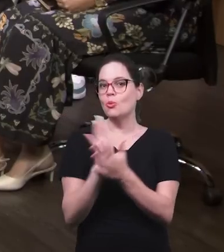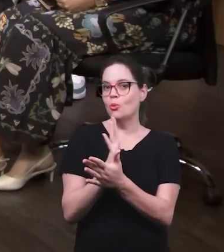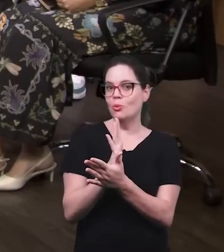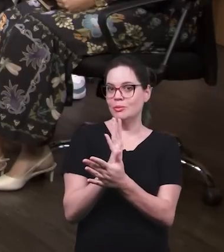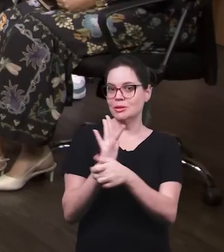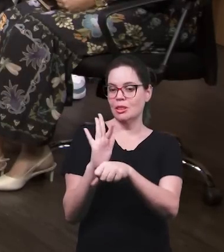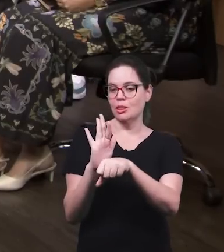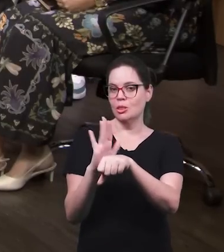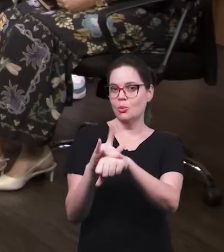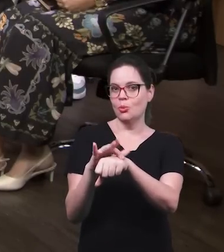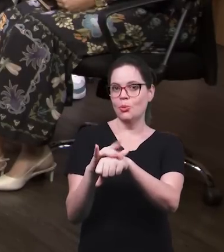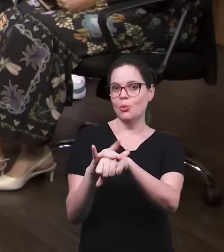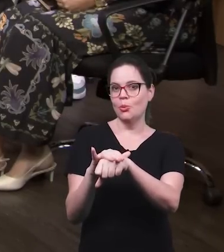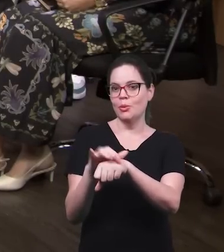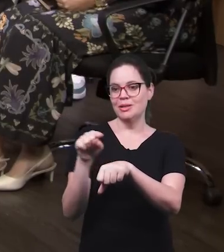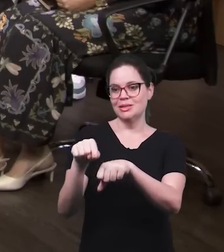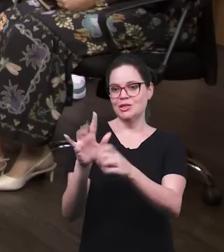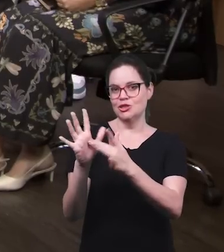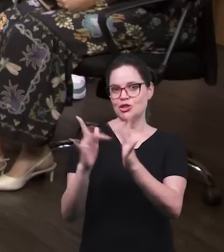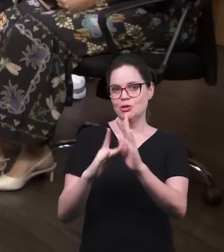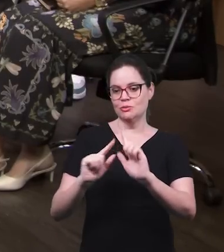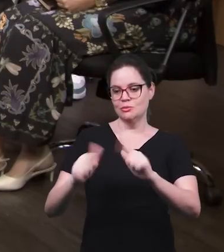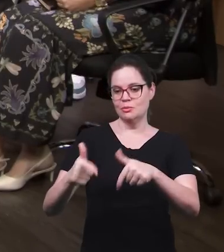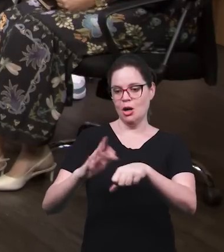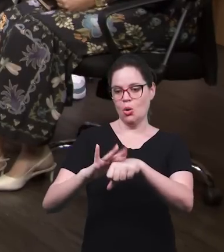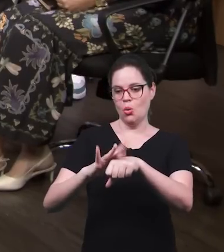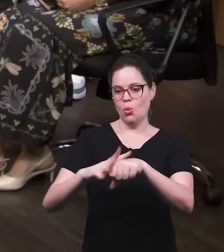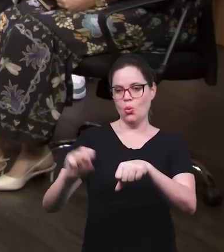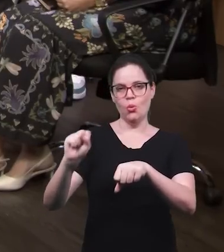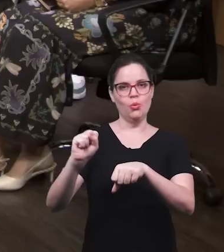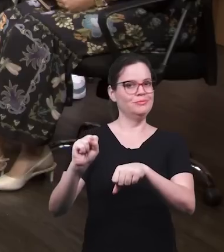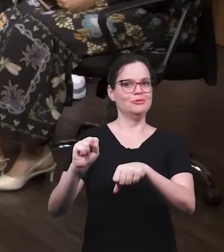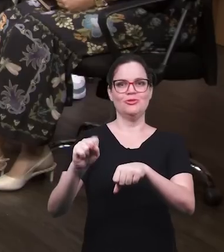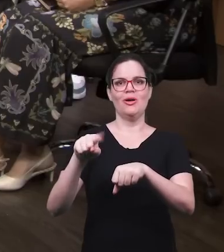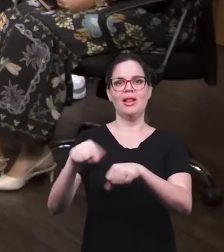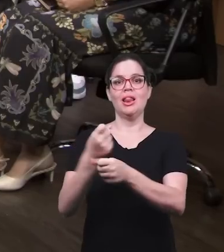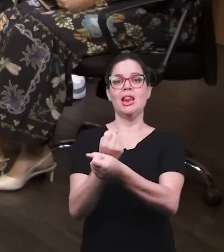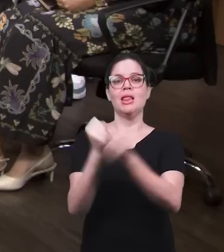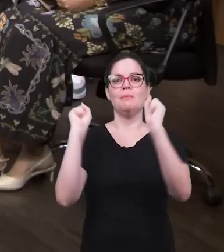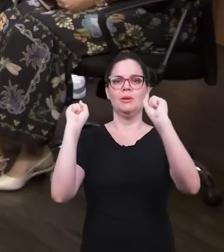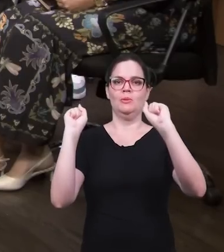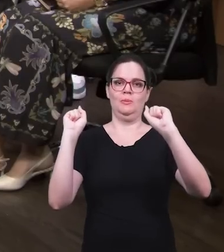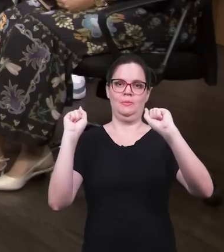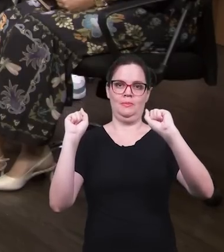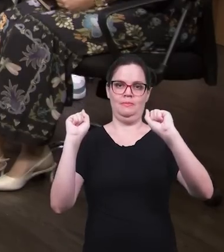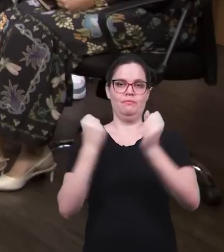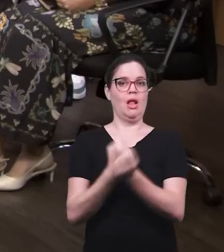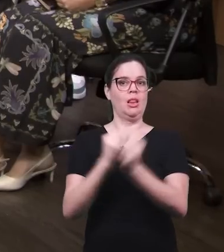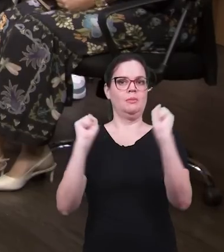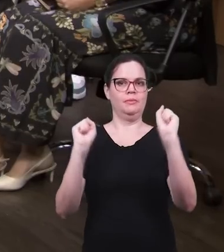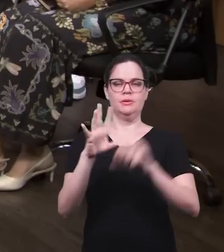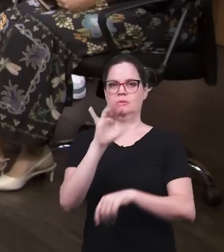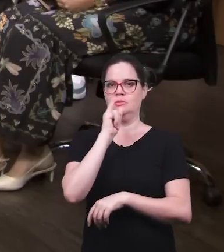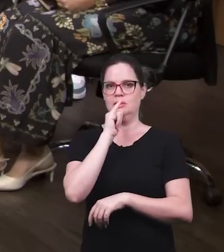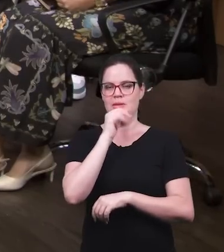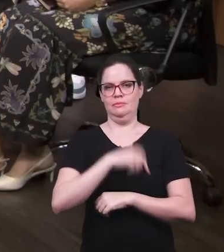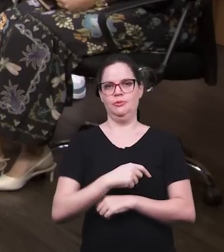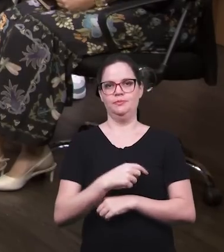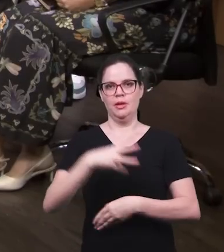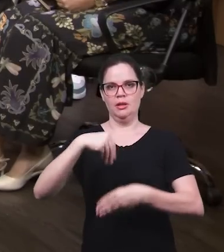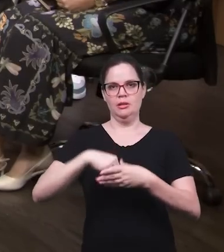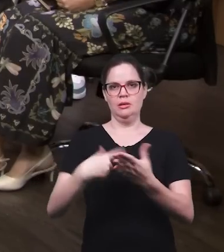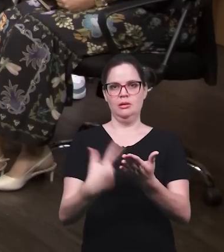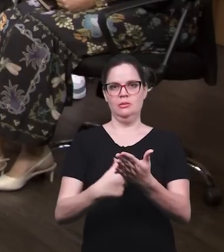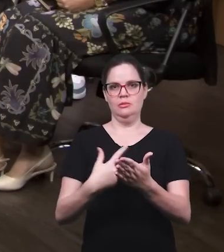de enfermidades que Jesus não curou. Ele operou uma libertação. Então, por exemplo, tem um caso